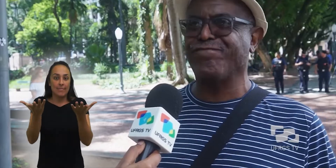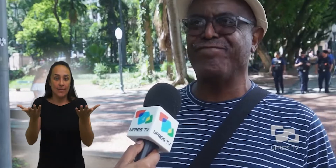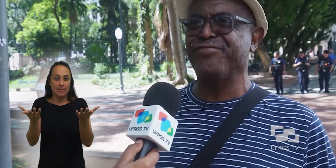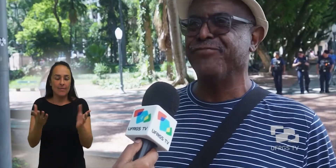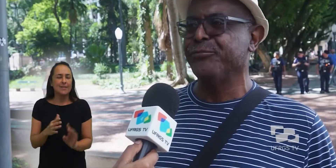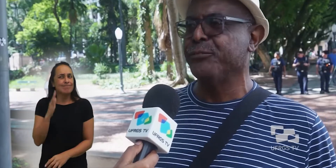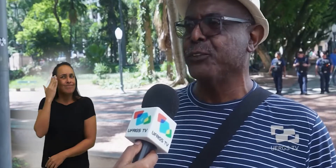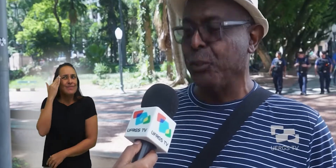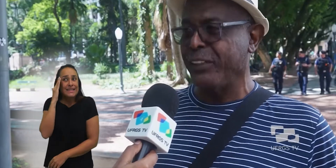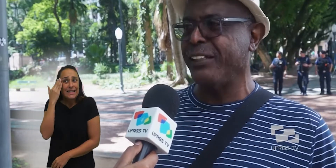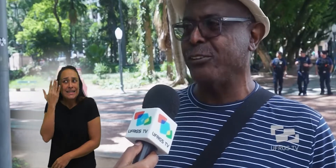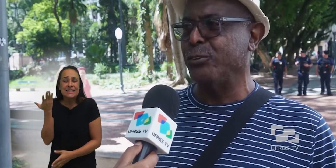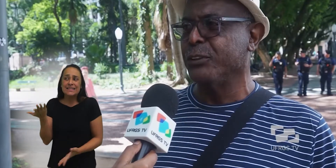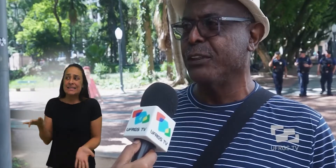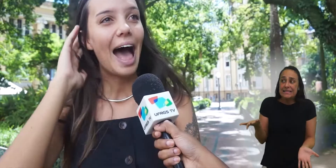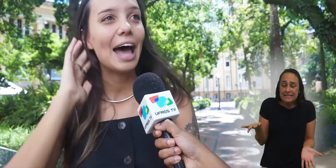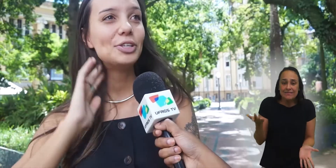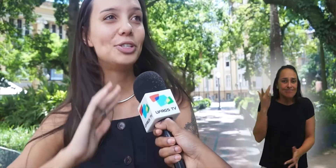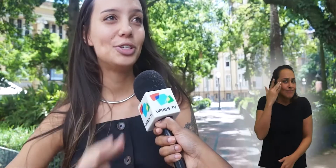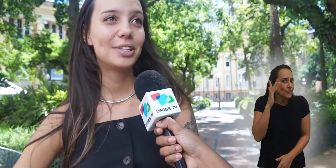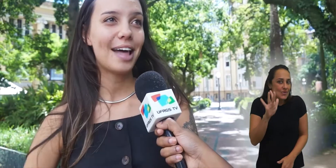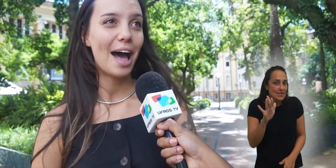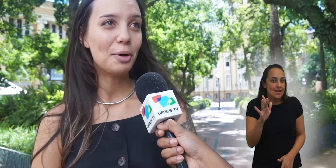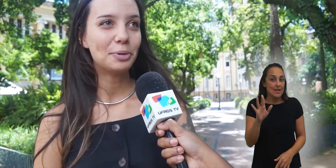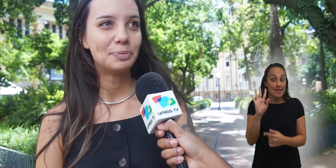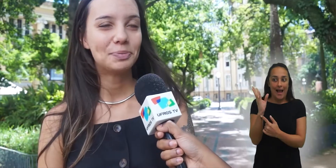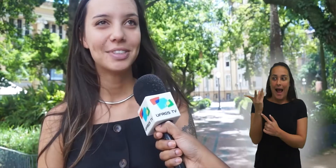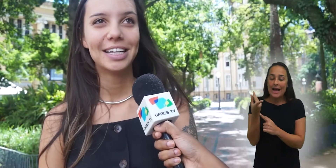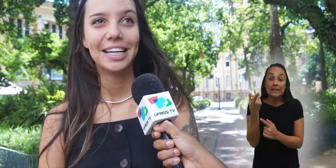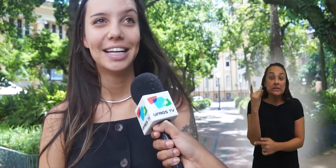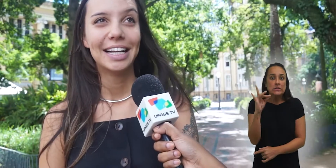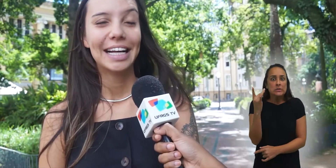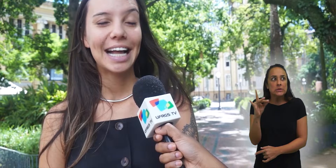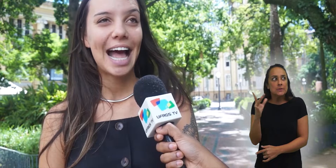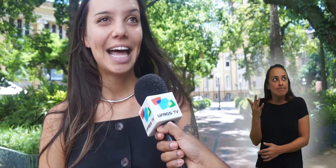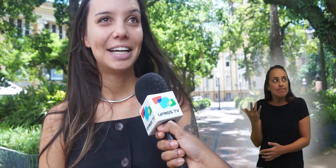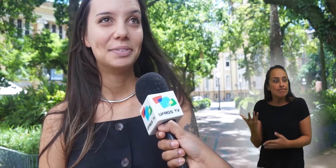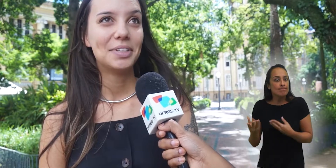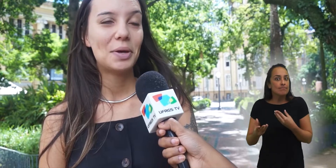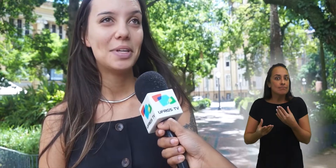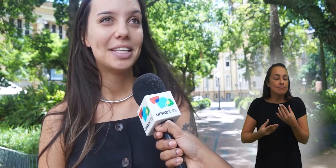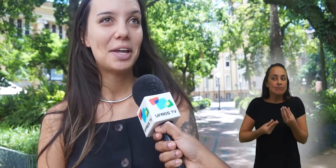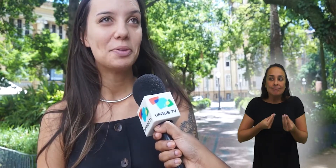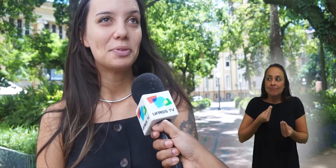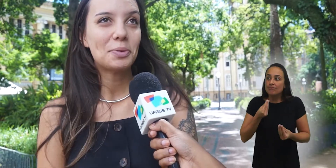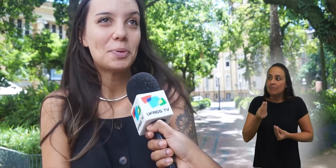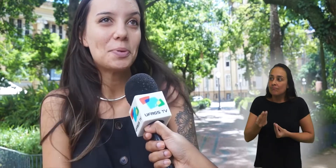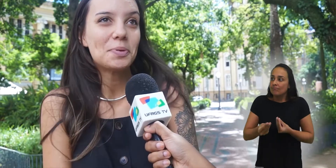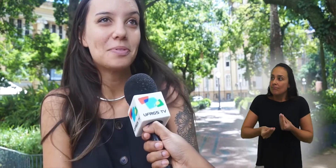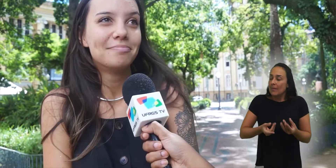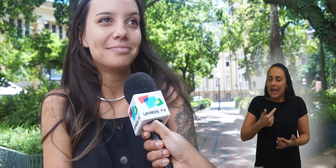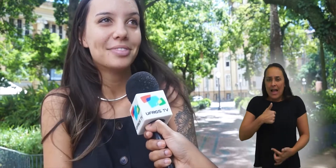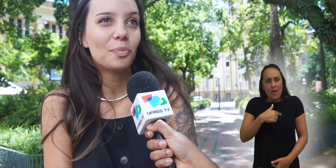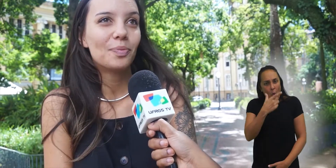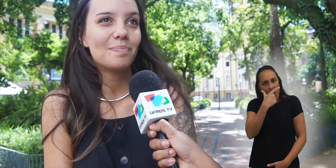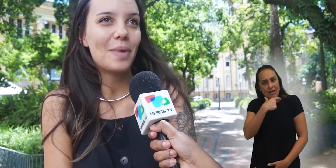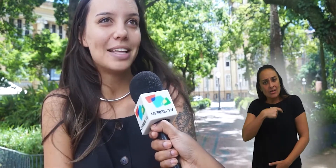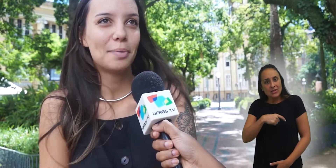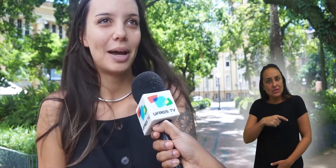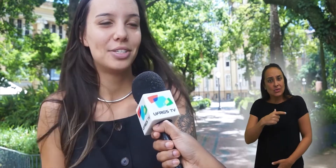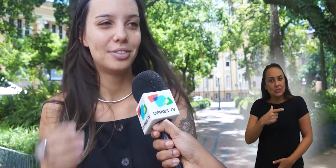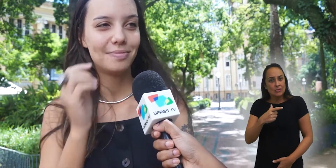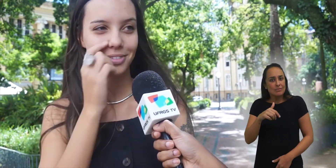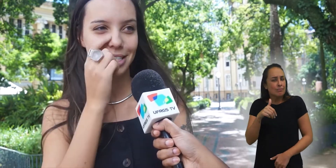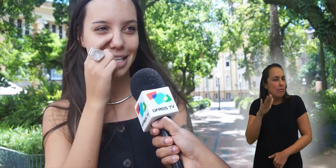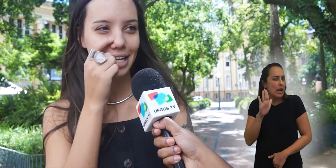detalhadamente eu não entendo. Arte digital, cara, eu entendo